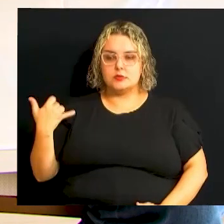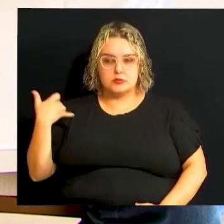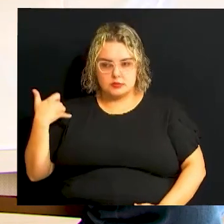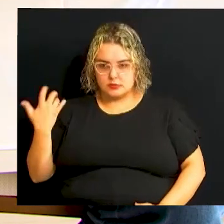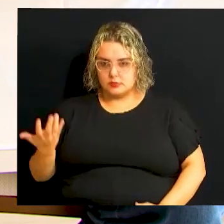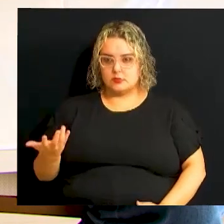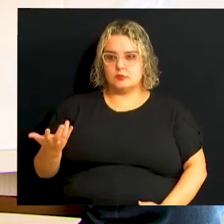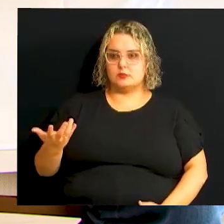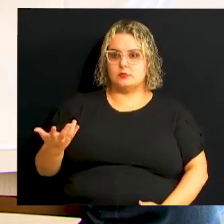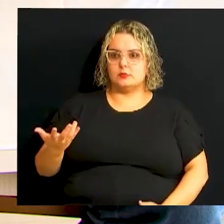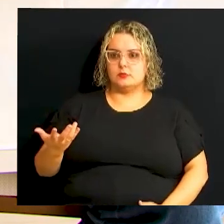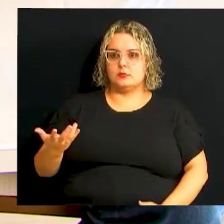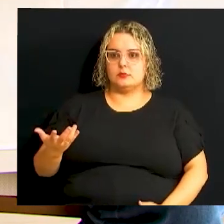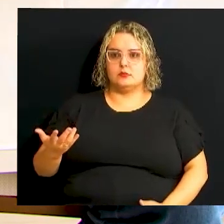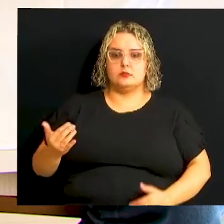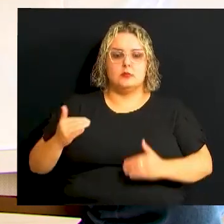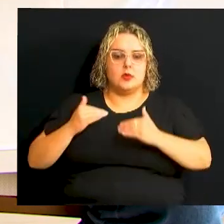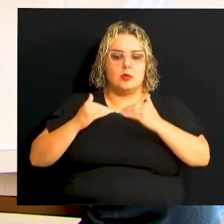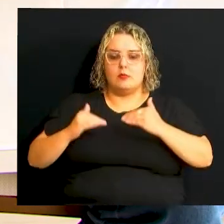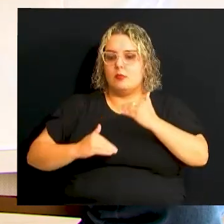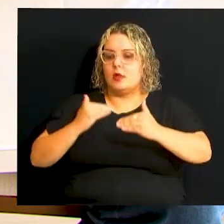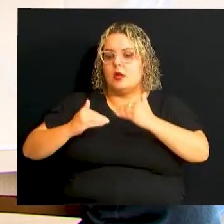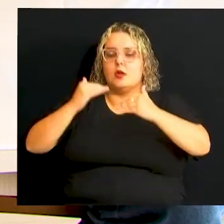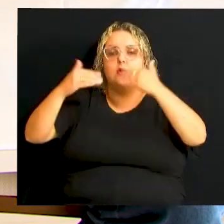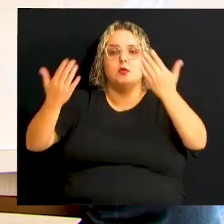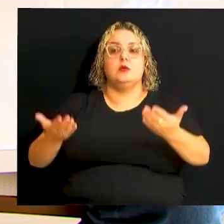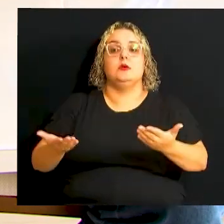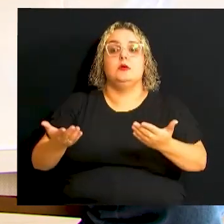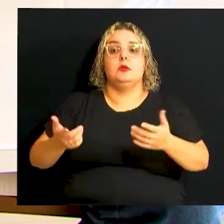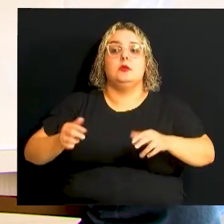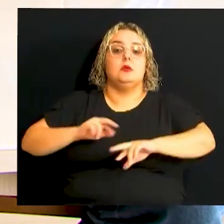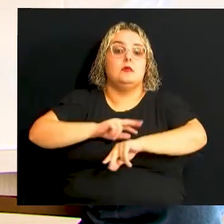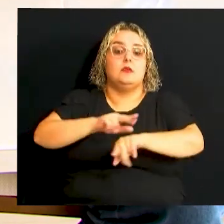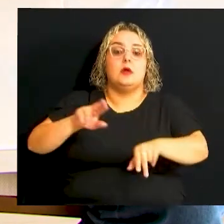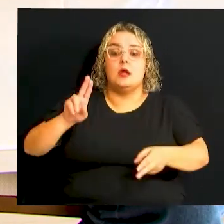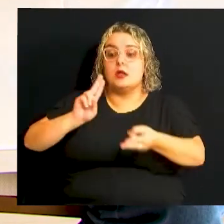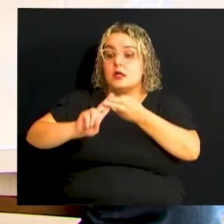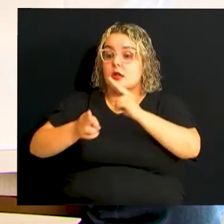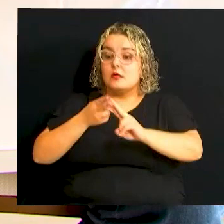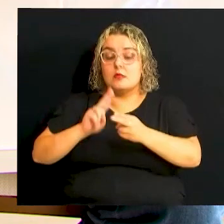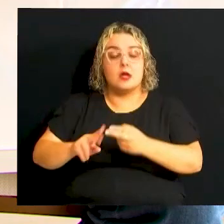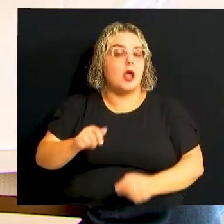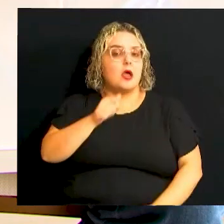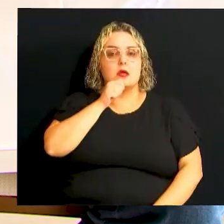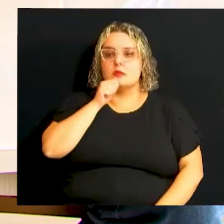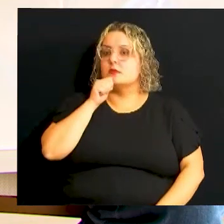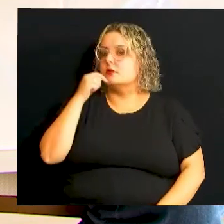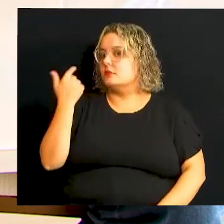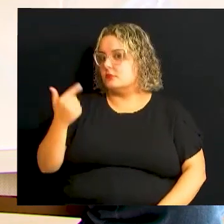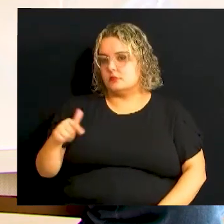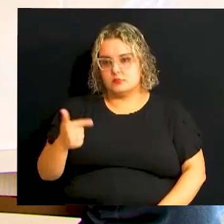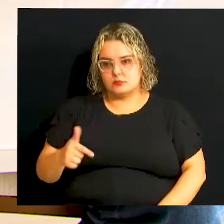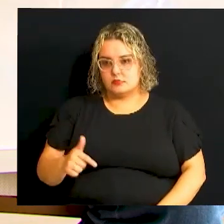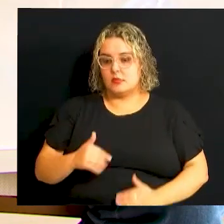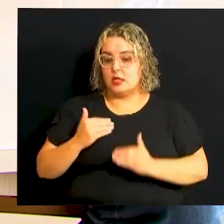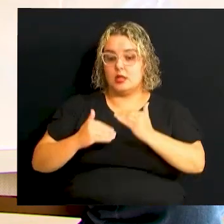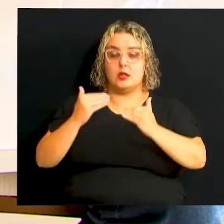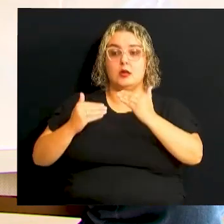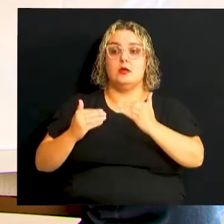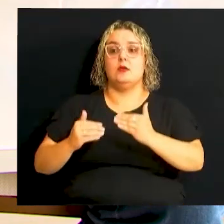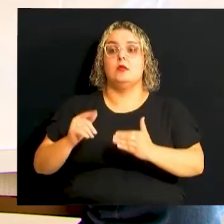5 anos, ela está num pleno desenvolvimento. E uma das habilidades que ela ainda não tem